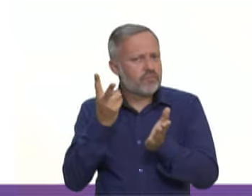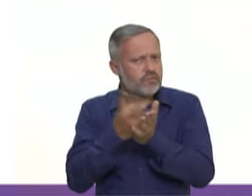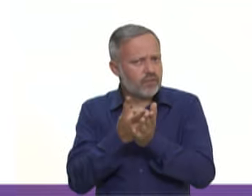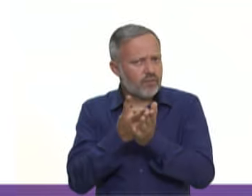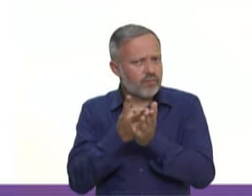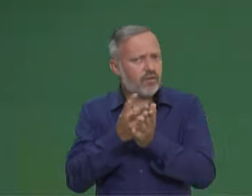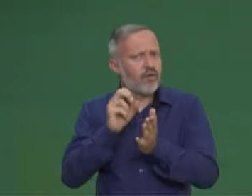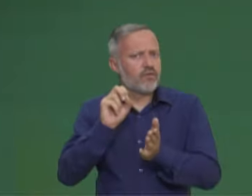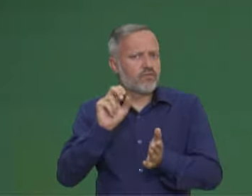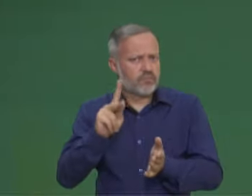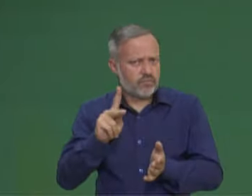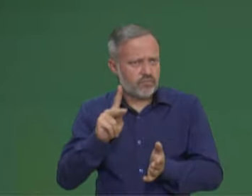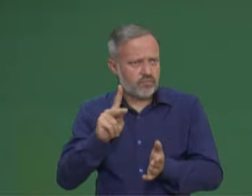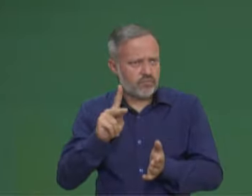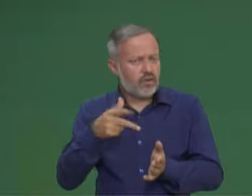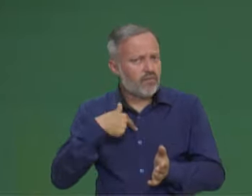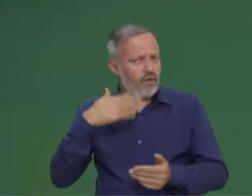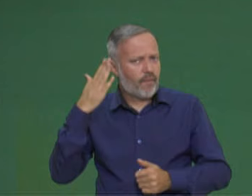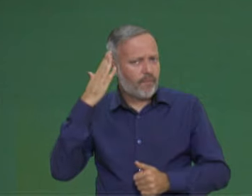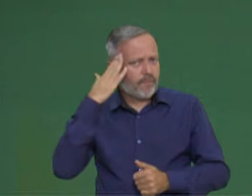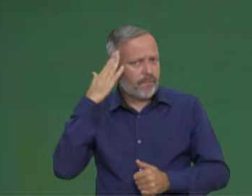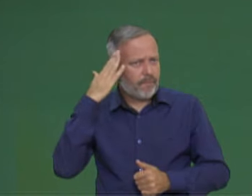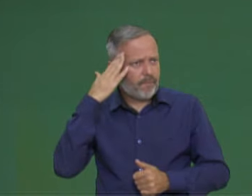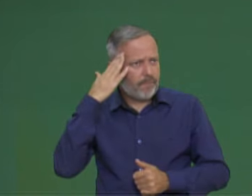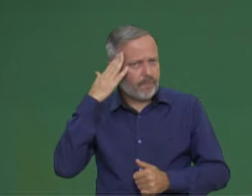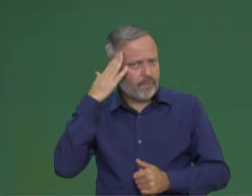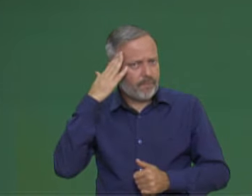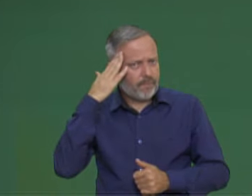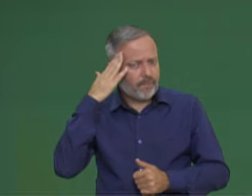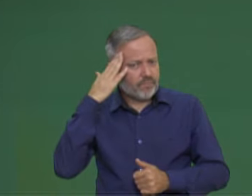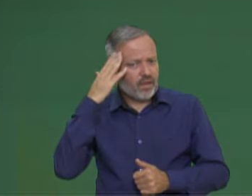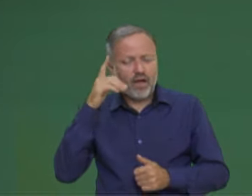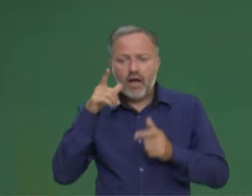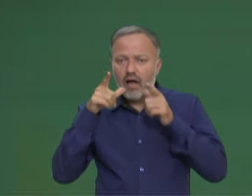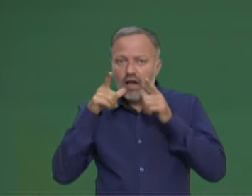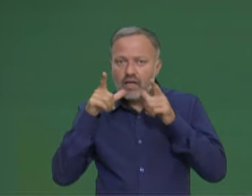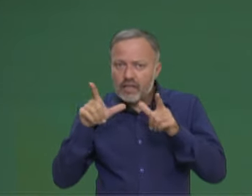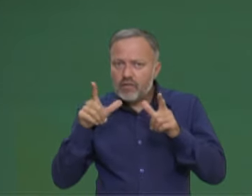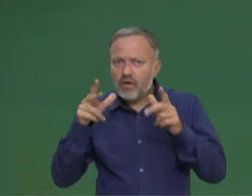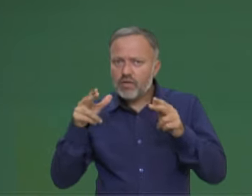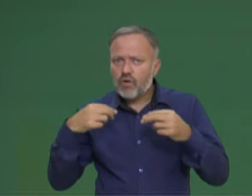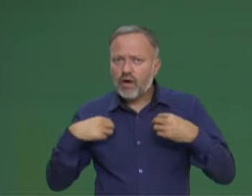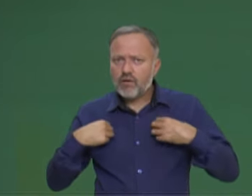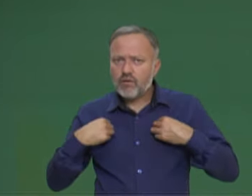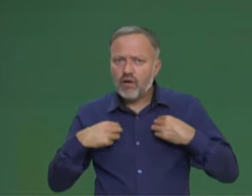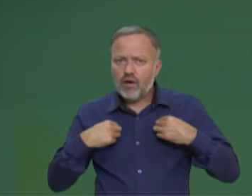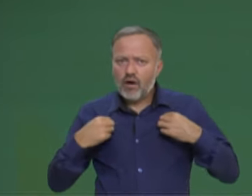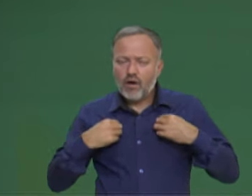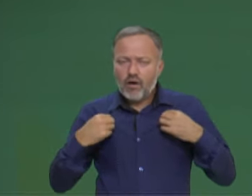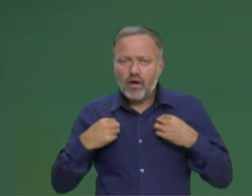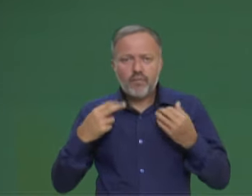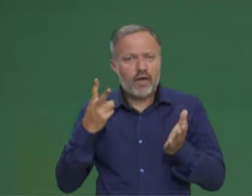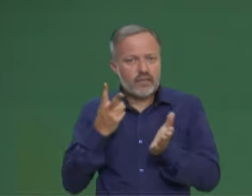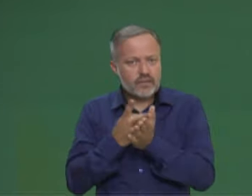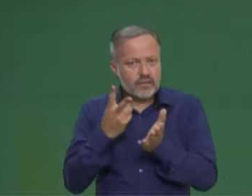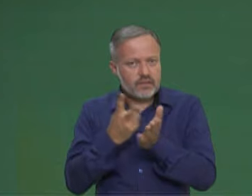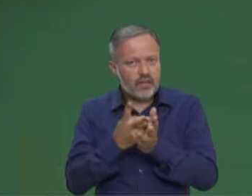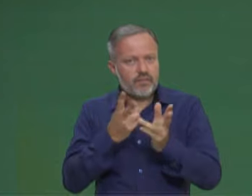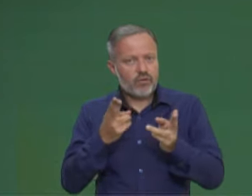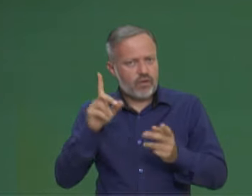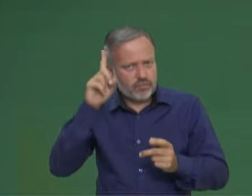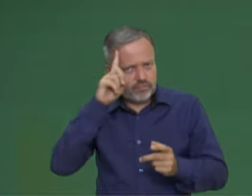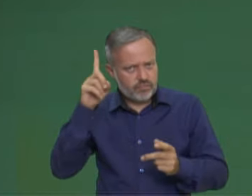Estão de acordo? Vamos pensar um pouquinho? A linguagem, assim como a roupa, ela não pode ser a mesma em todos os momentos.